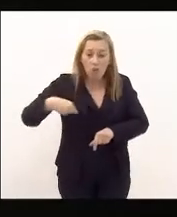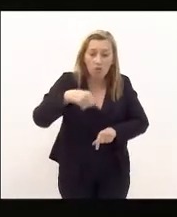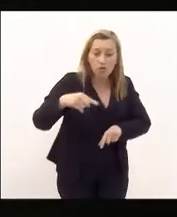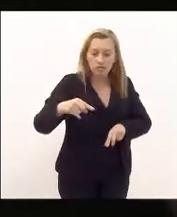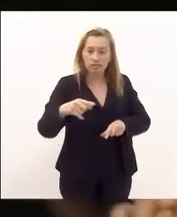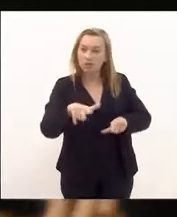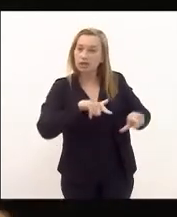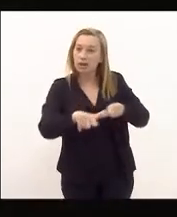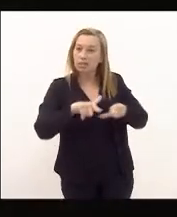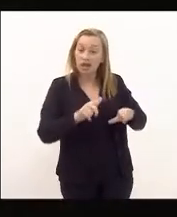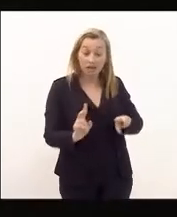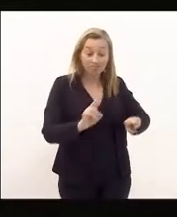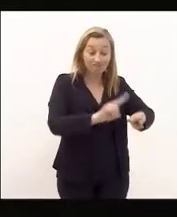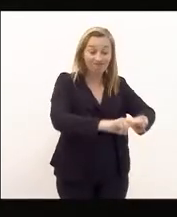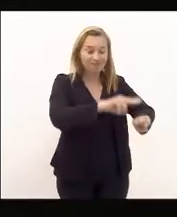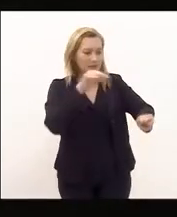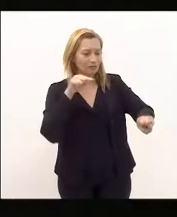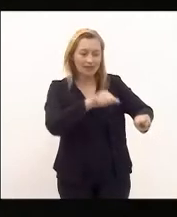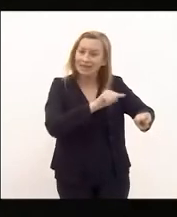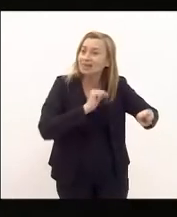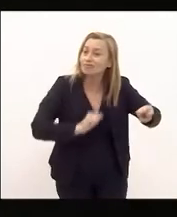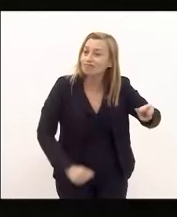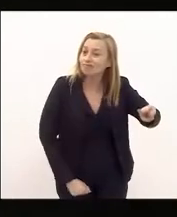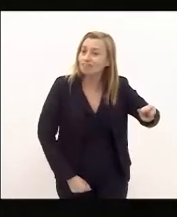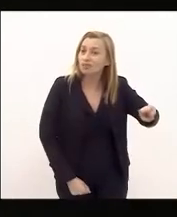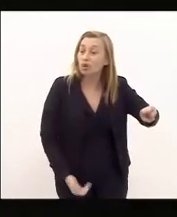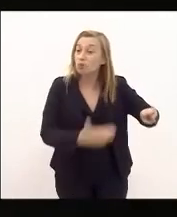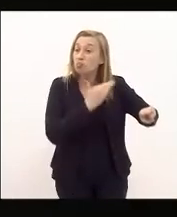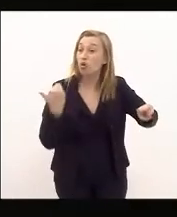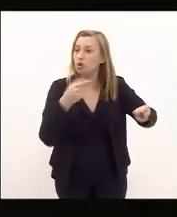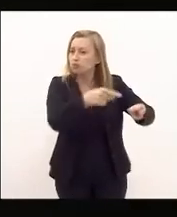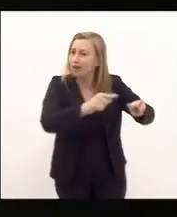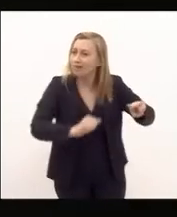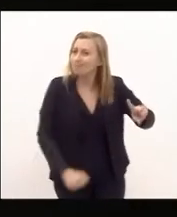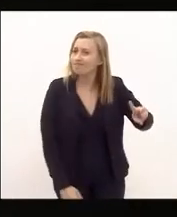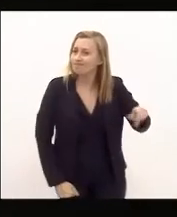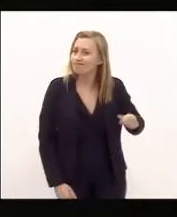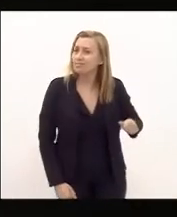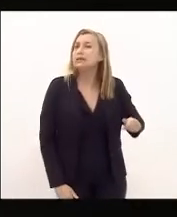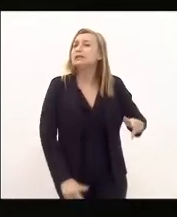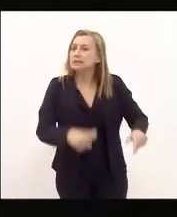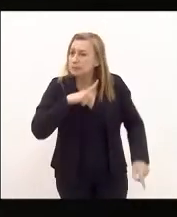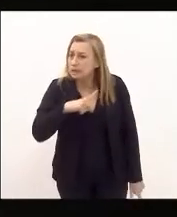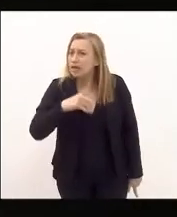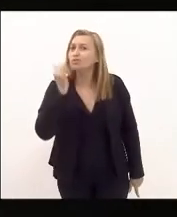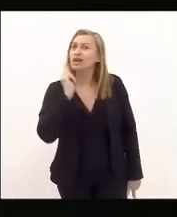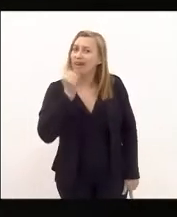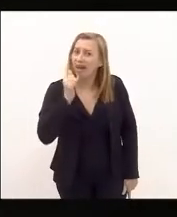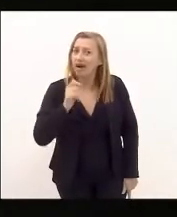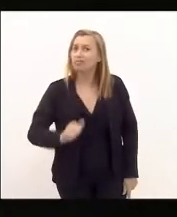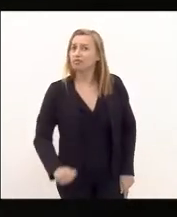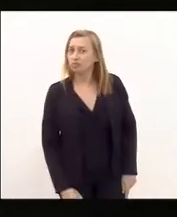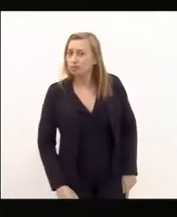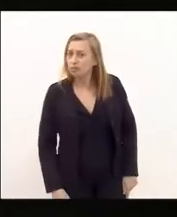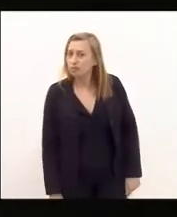trabalhar nesses presídios, são mortos. Temos relatos